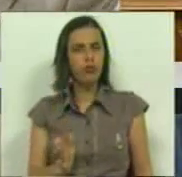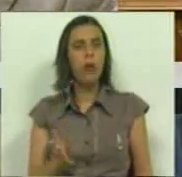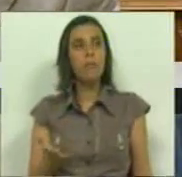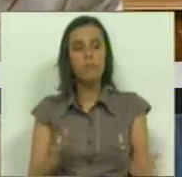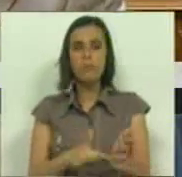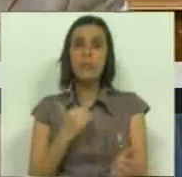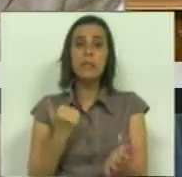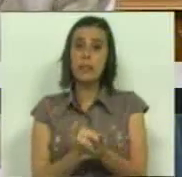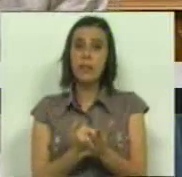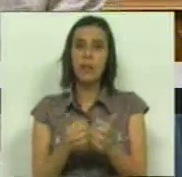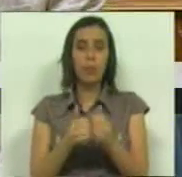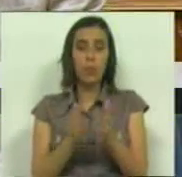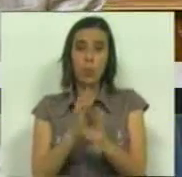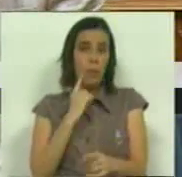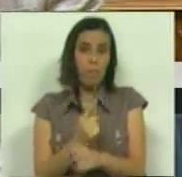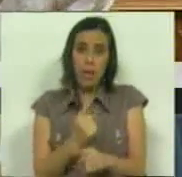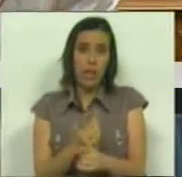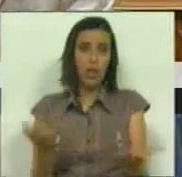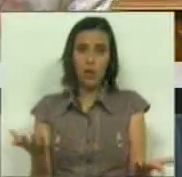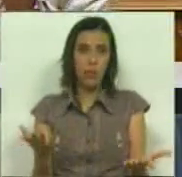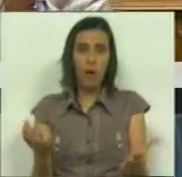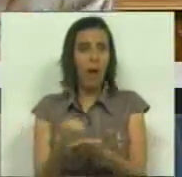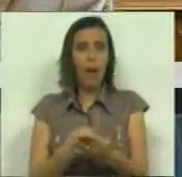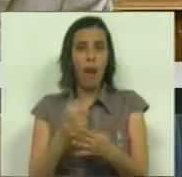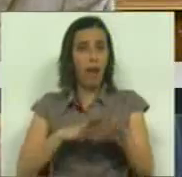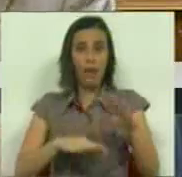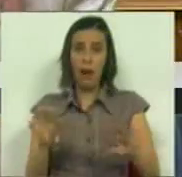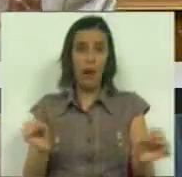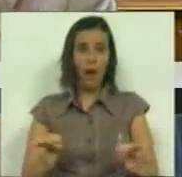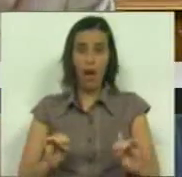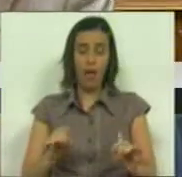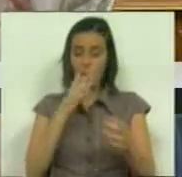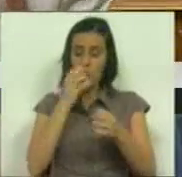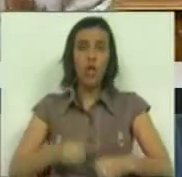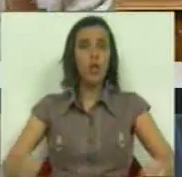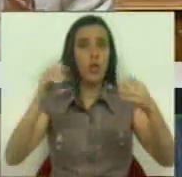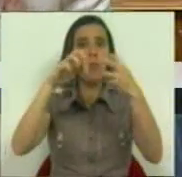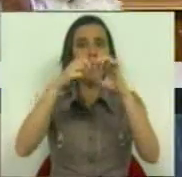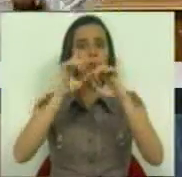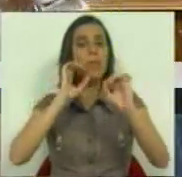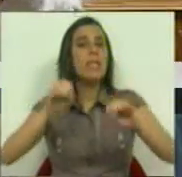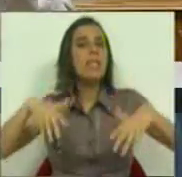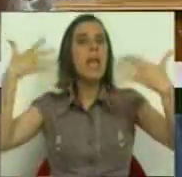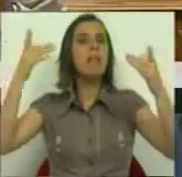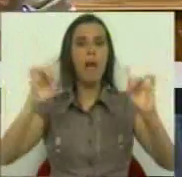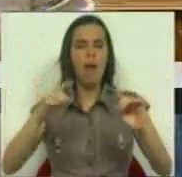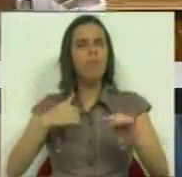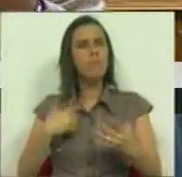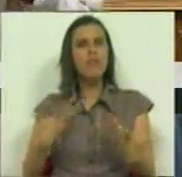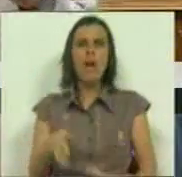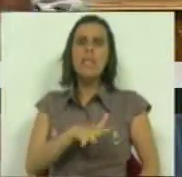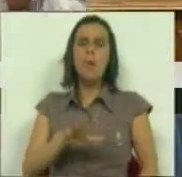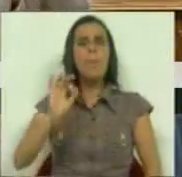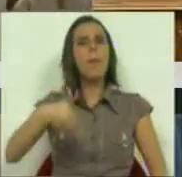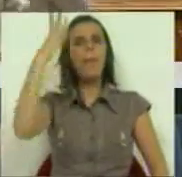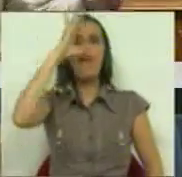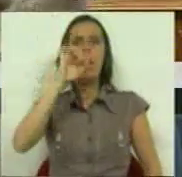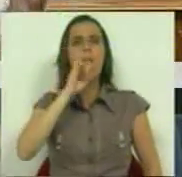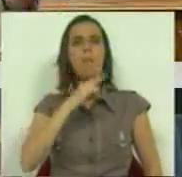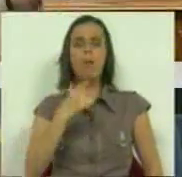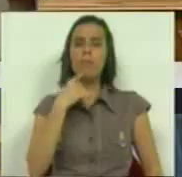Fica sempre tudo igual. Nada se fará sobre nenhum problema essencial. Chegamos ao ponto de o Sr. Primeiro-Ministro